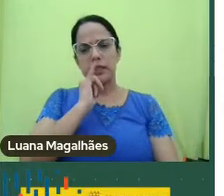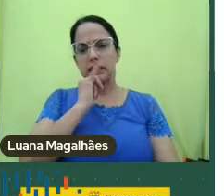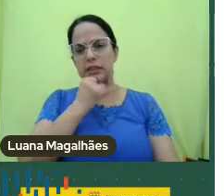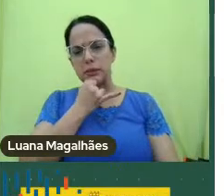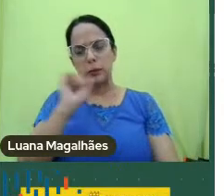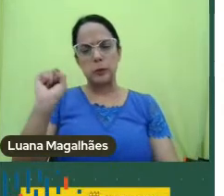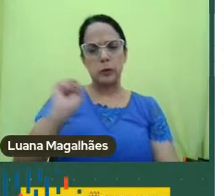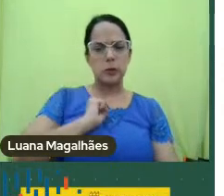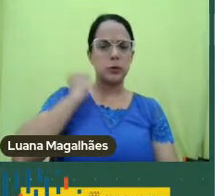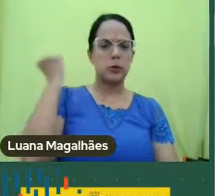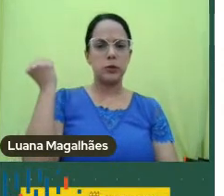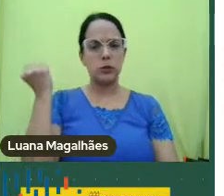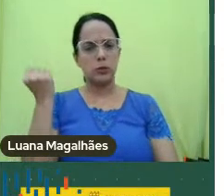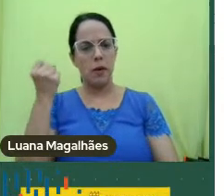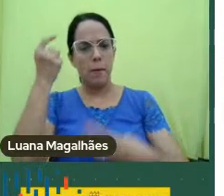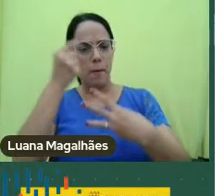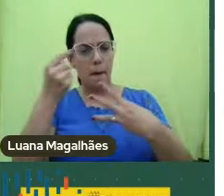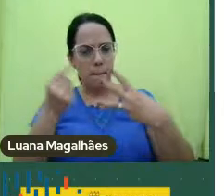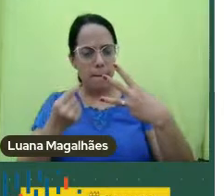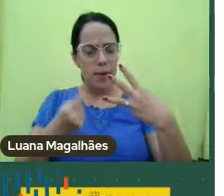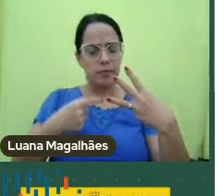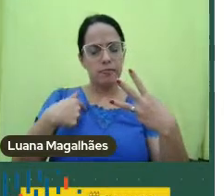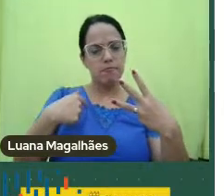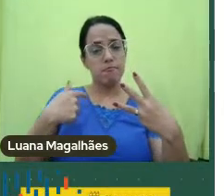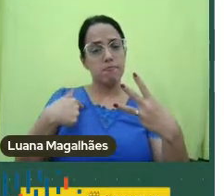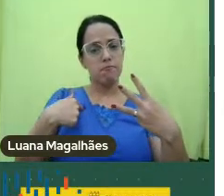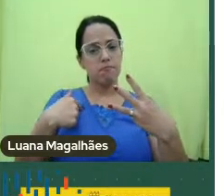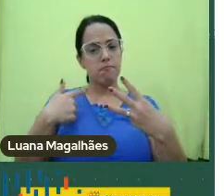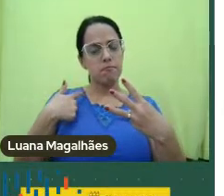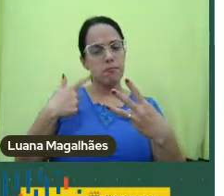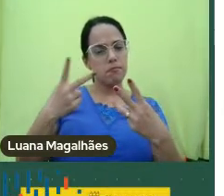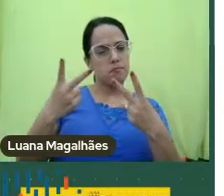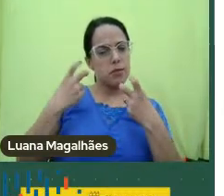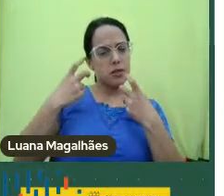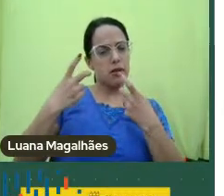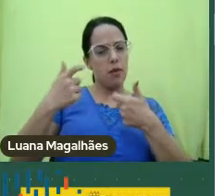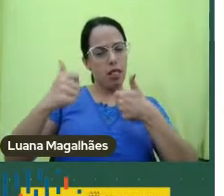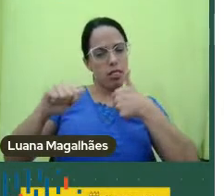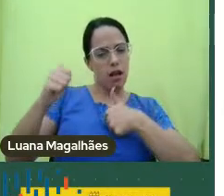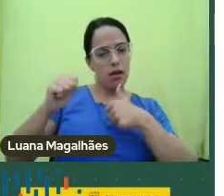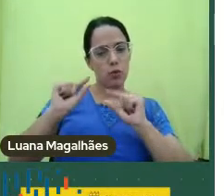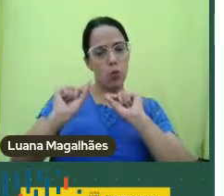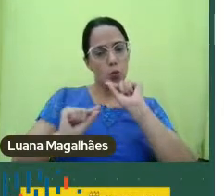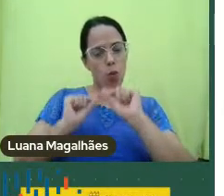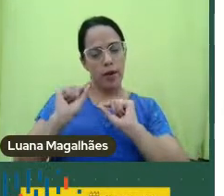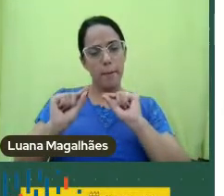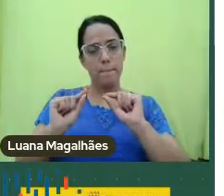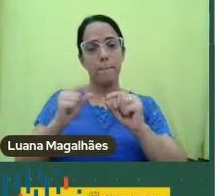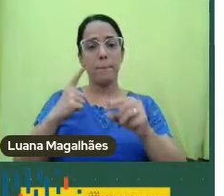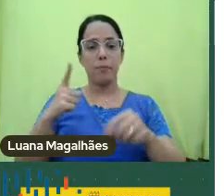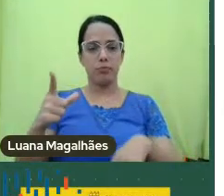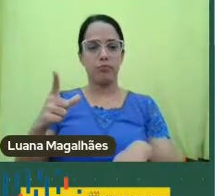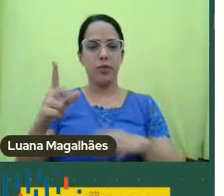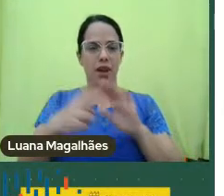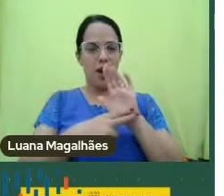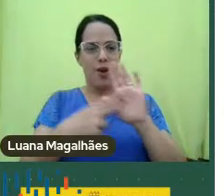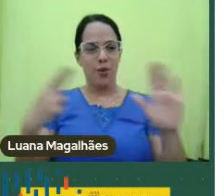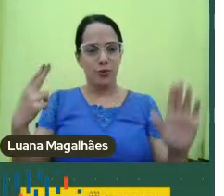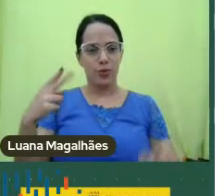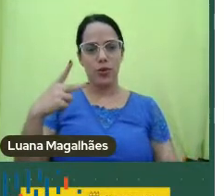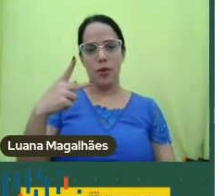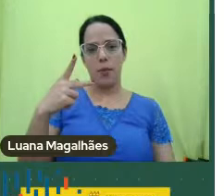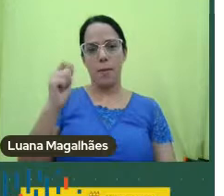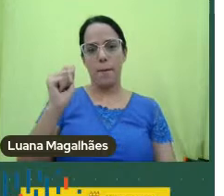e alguma coisa nesse sentido. Eu vou fazendo uma interpretação. Segundo Panofsky, cada nível possui